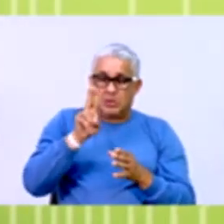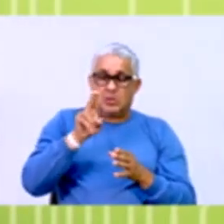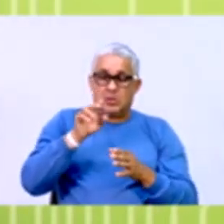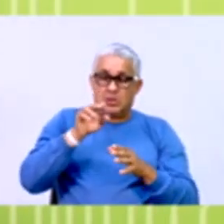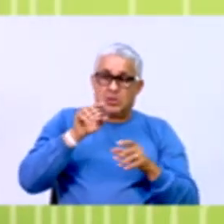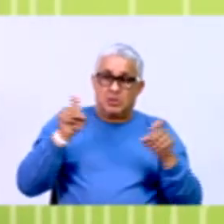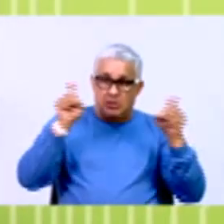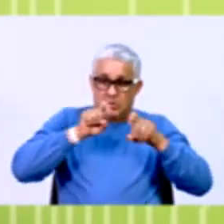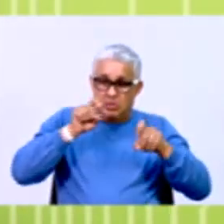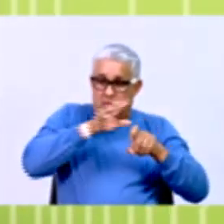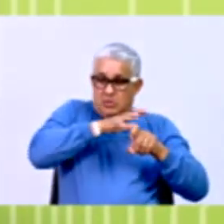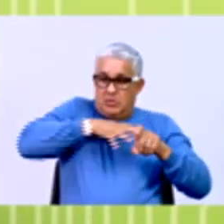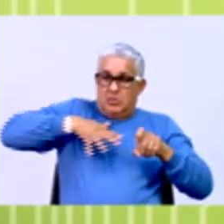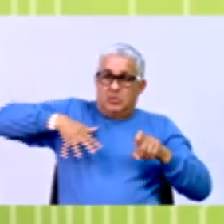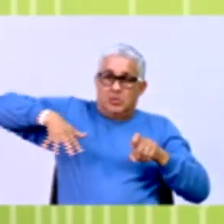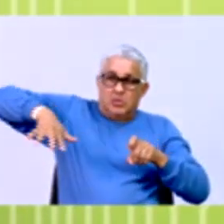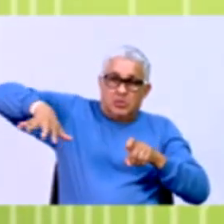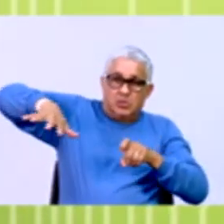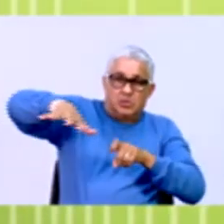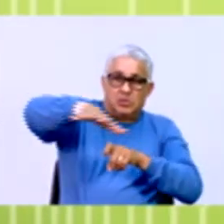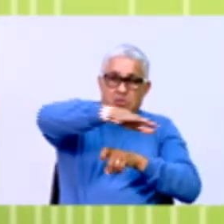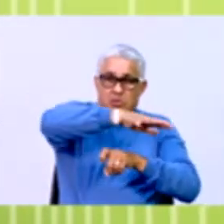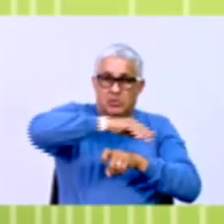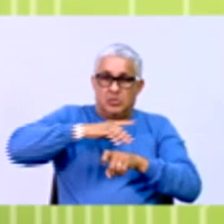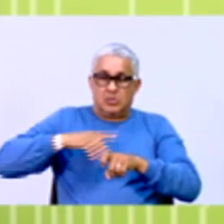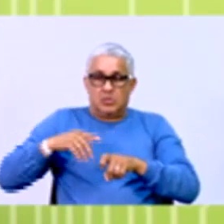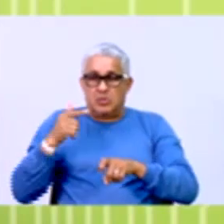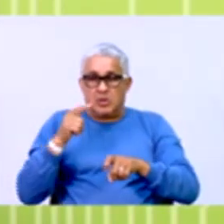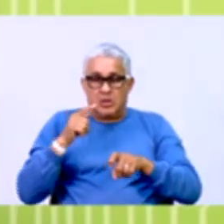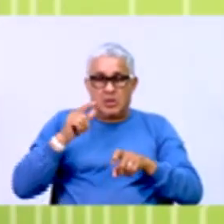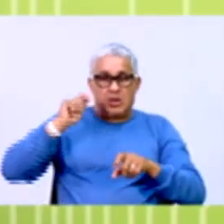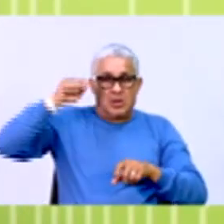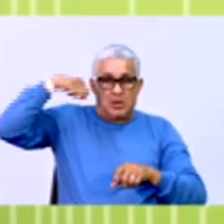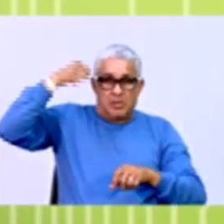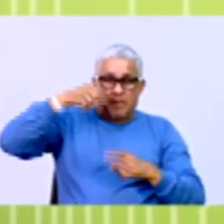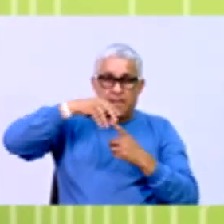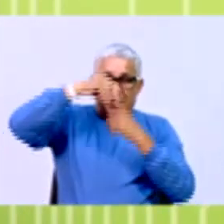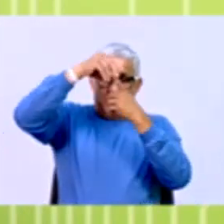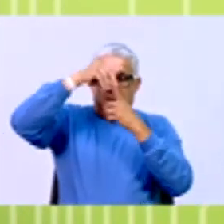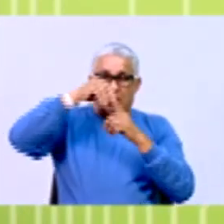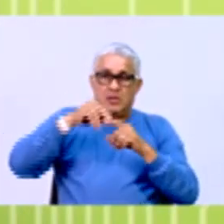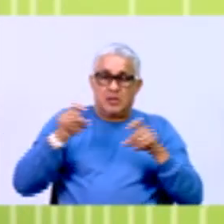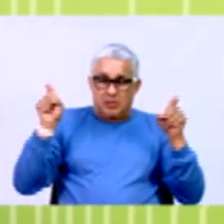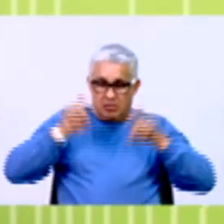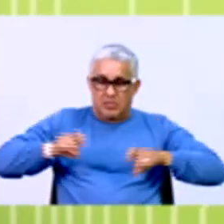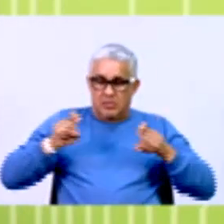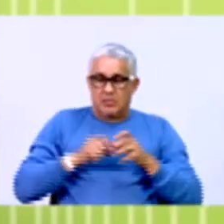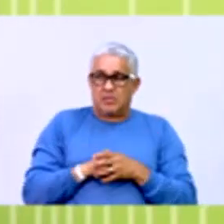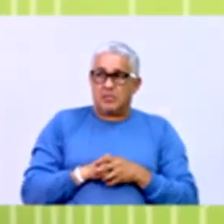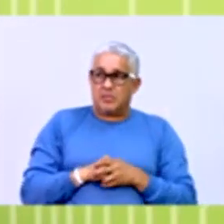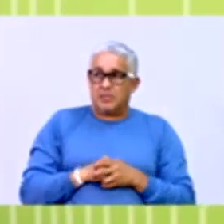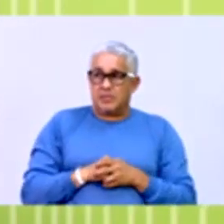ela não tem o computador como um ator principal, nem um ator importante dentro da auditoria.